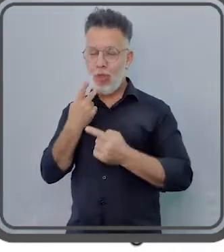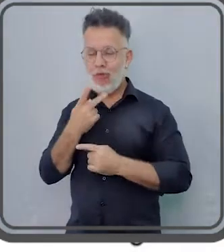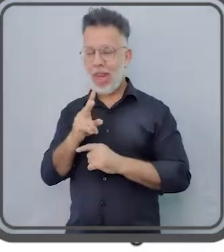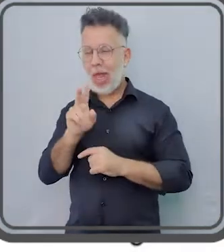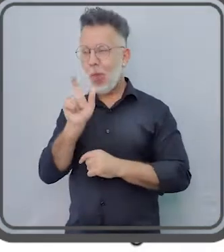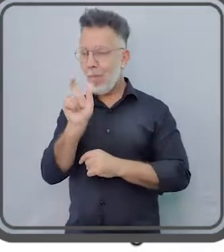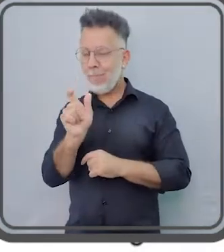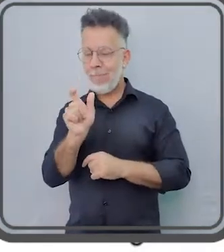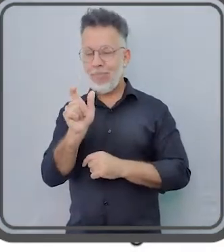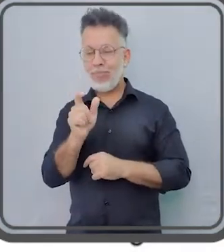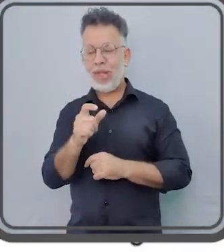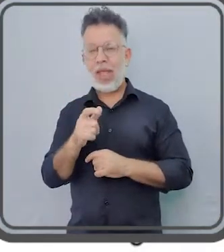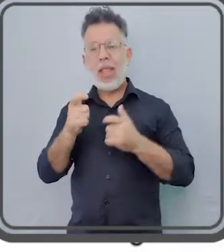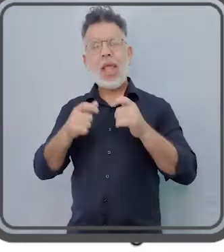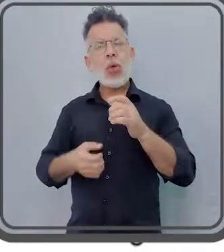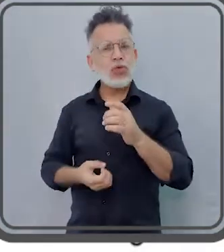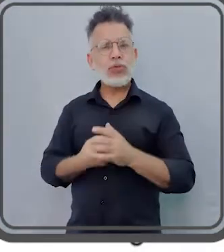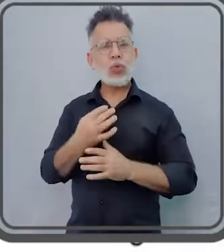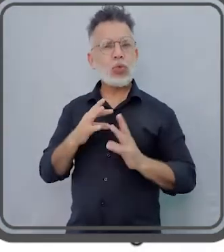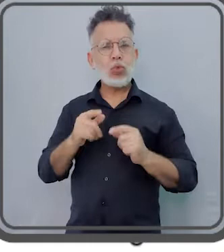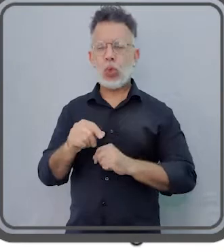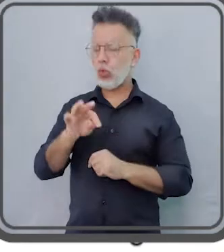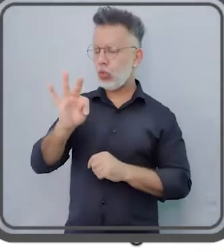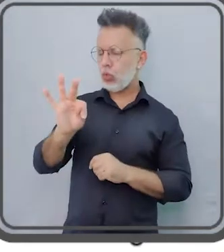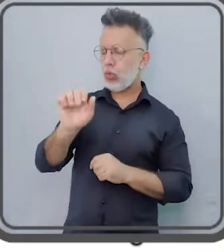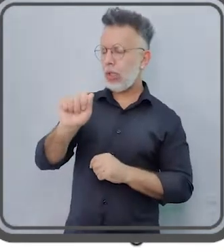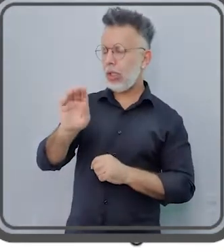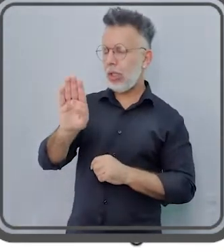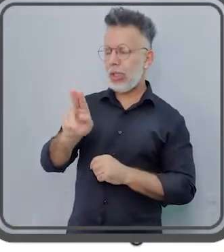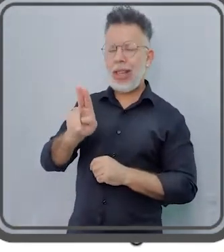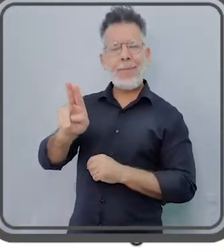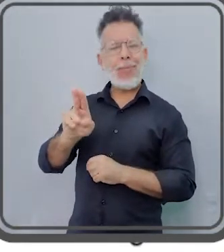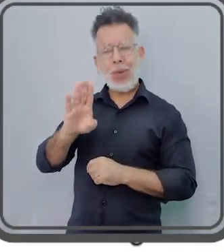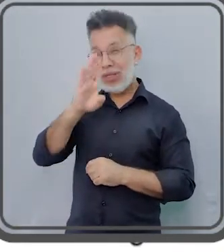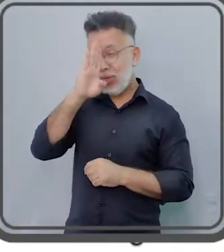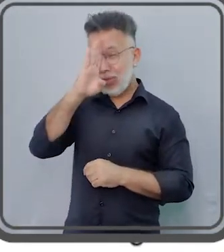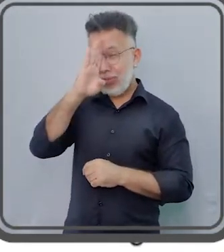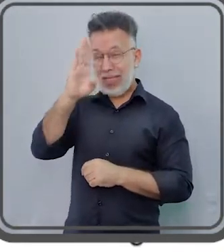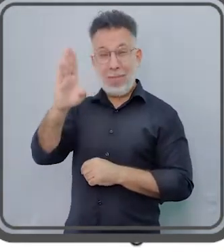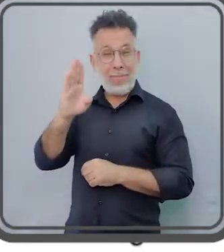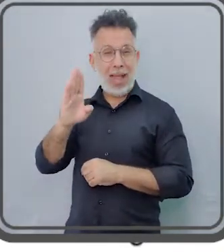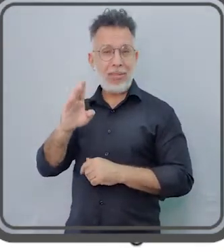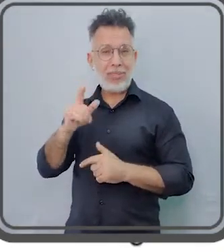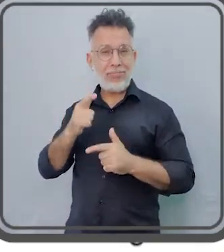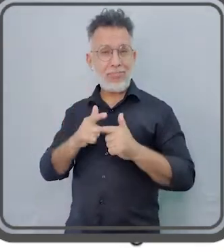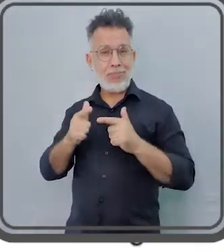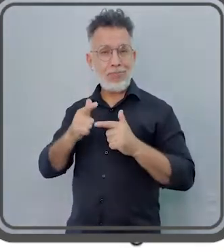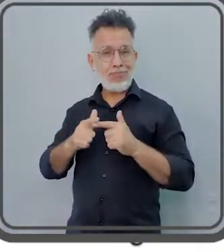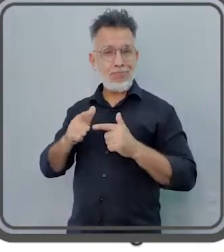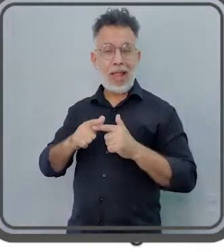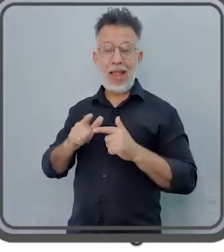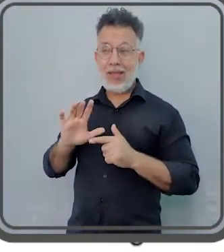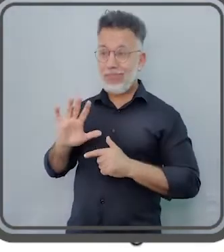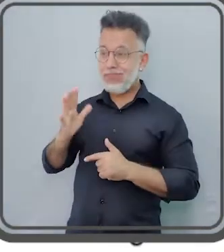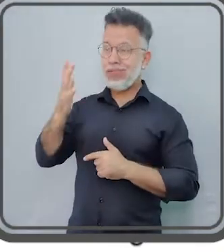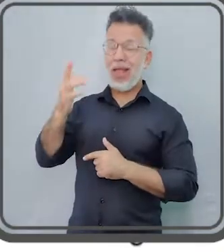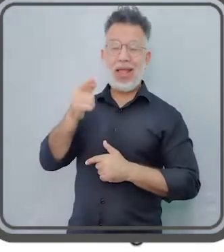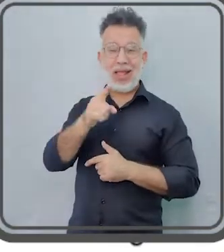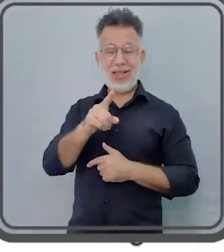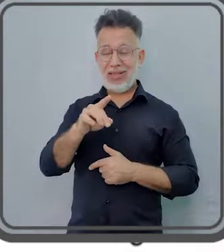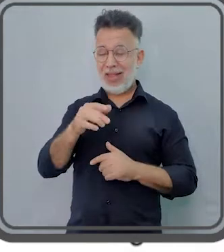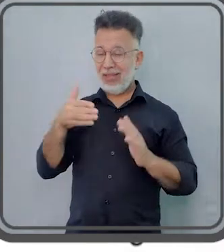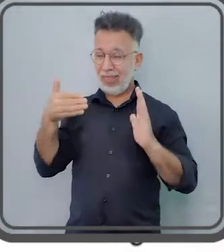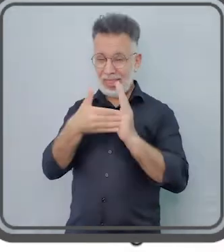vem todo esse tabu, né? Quais são os principais fatores que geram ainda tantas barreiras nesse